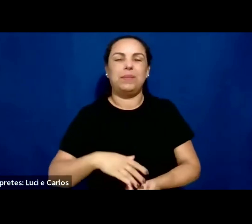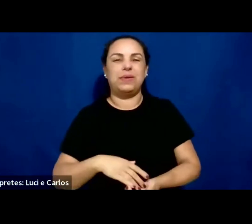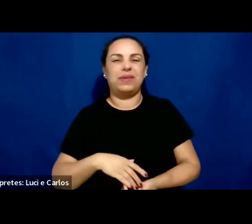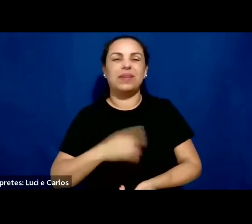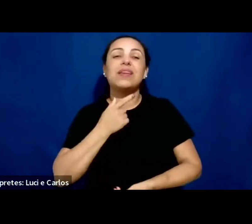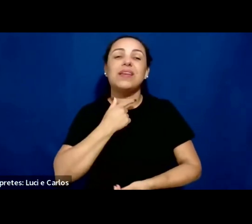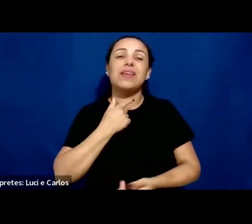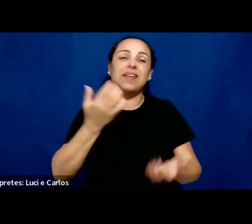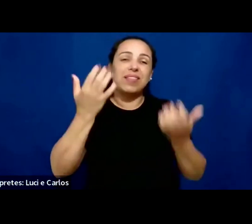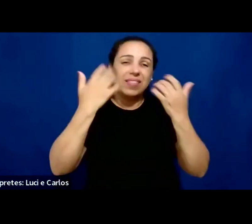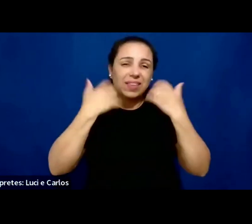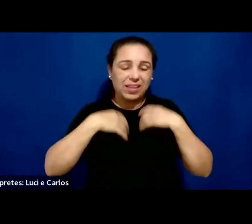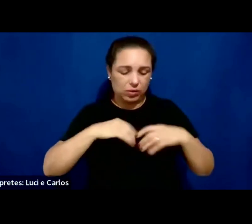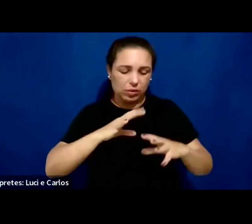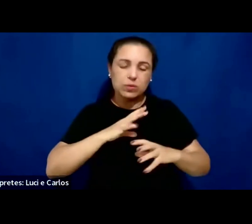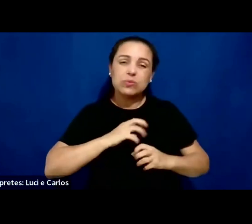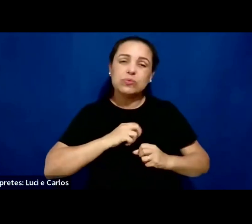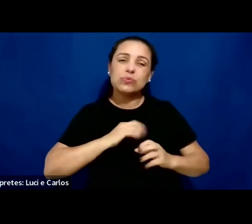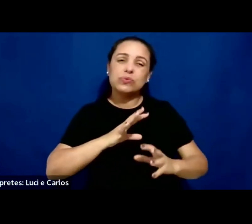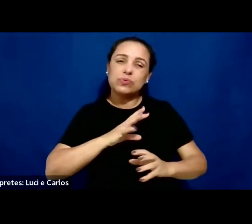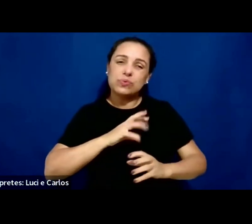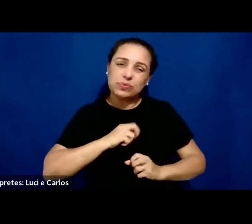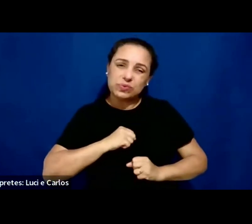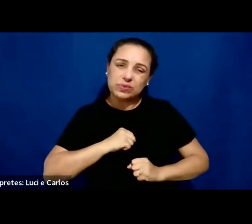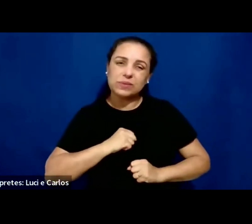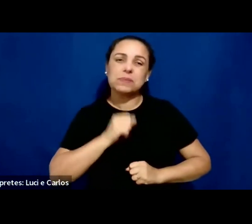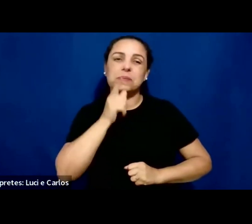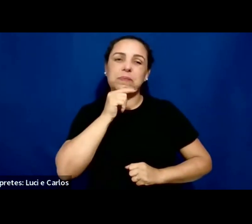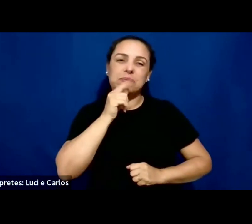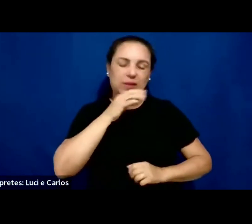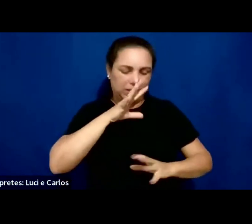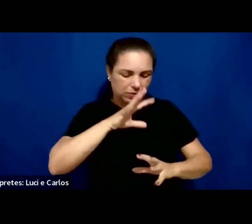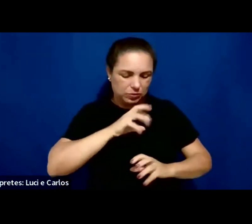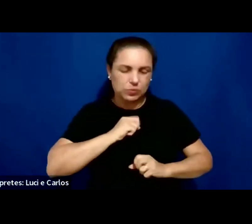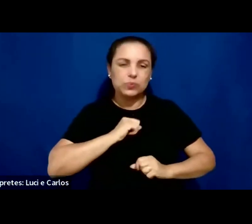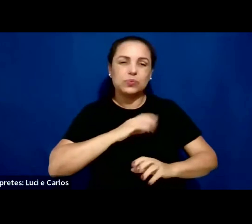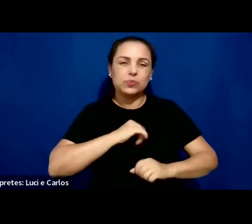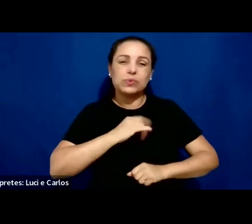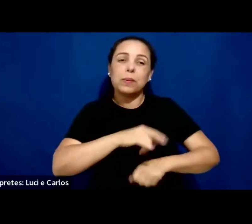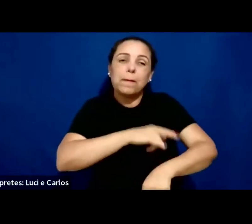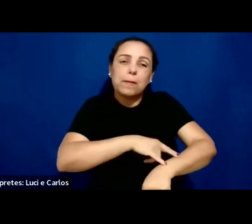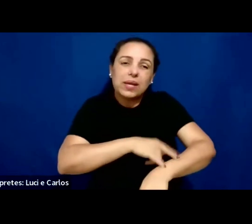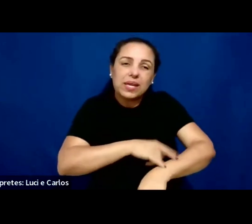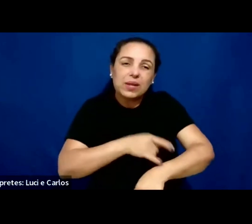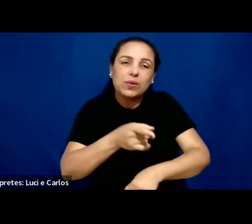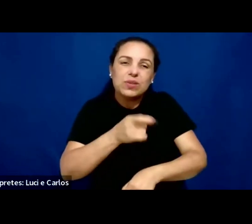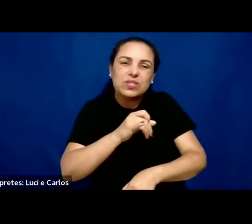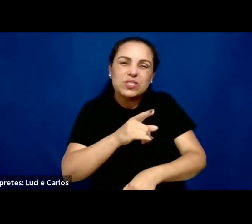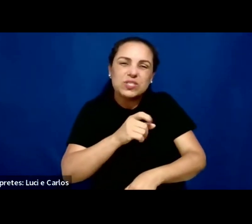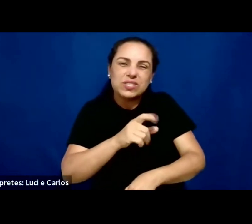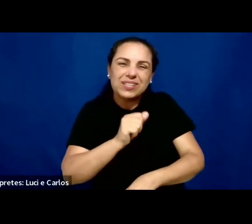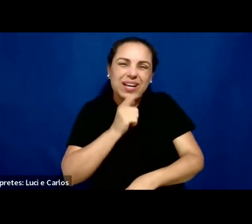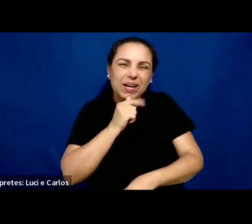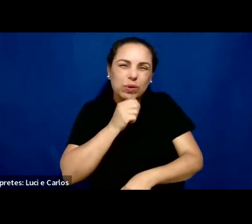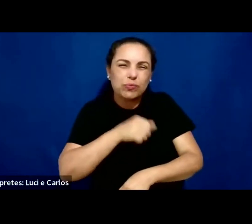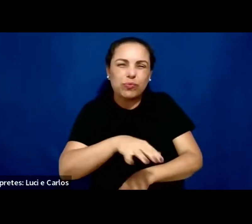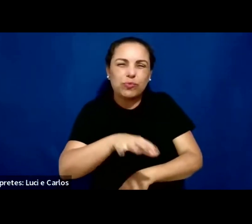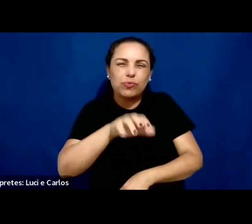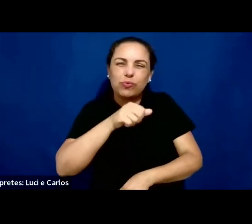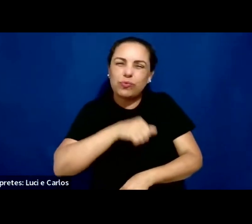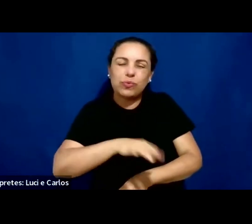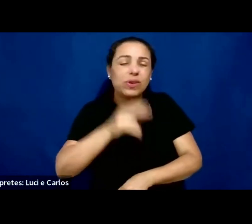a água antiga que está no seu corpo, que ele está liberando, porque está chegando água nova. Então,